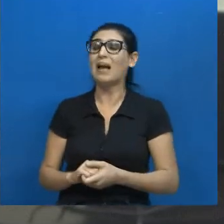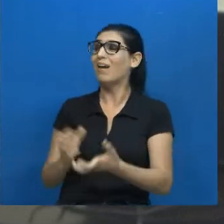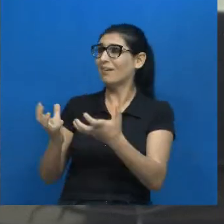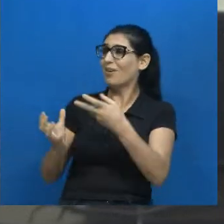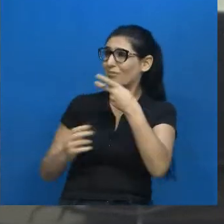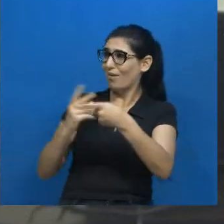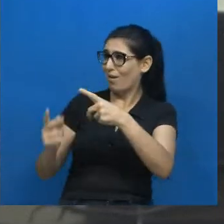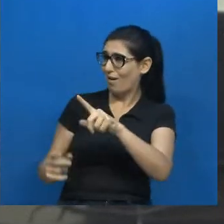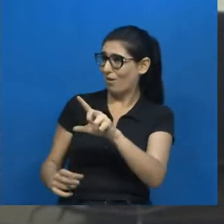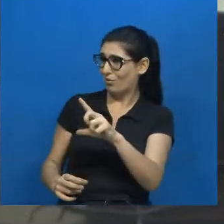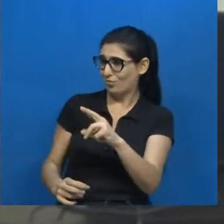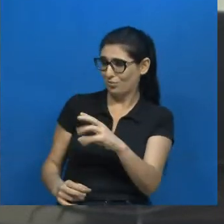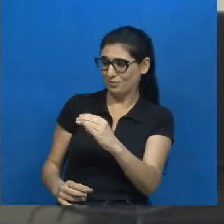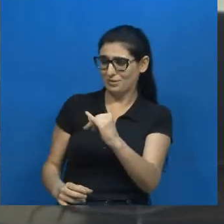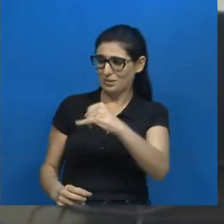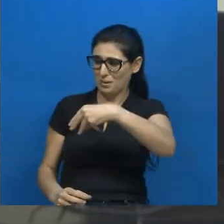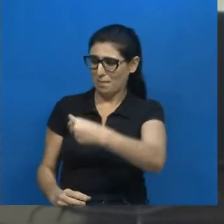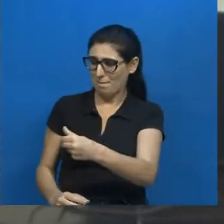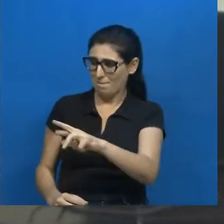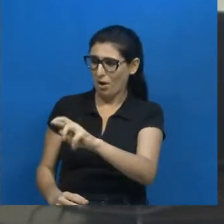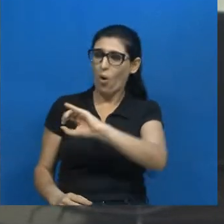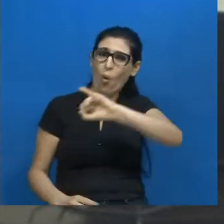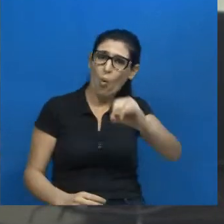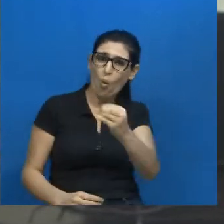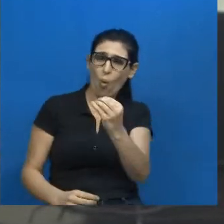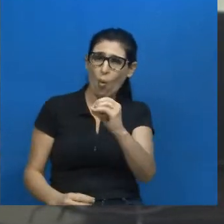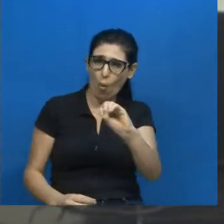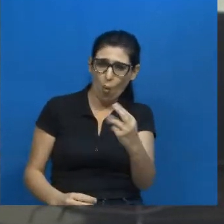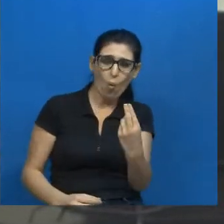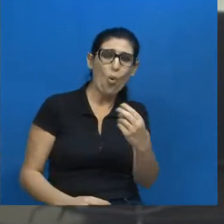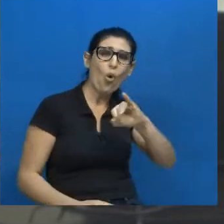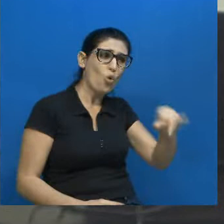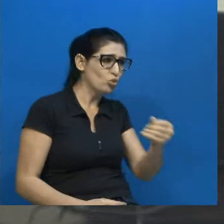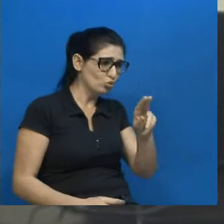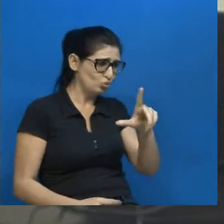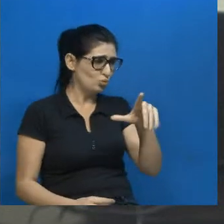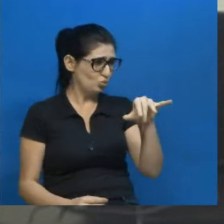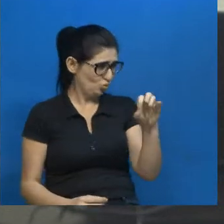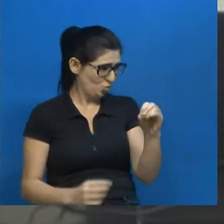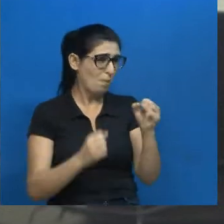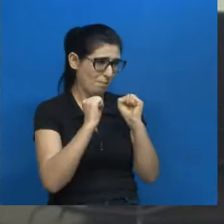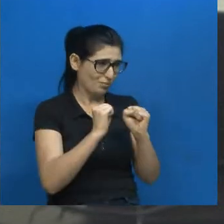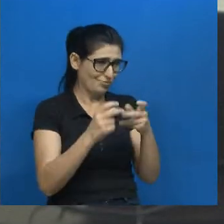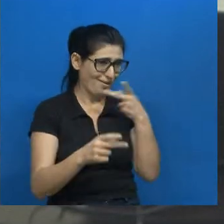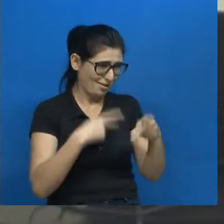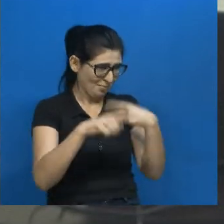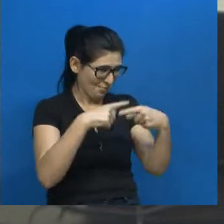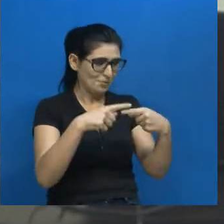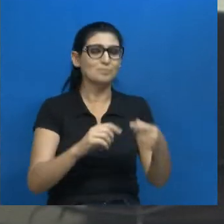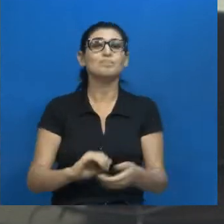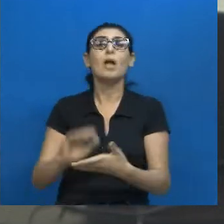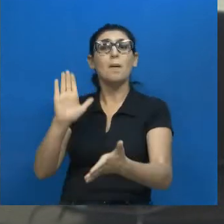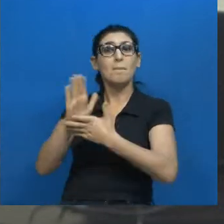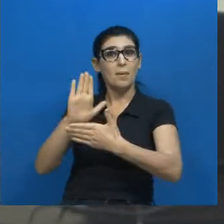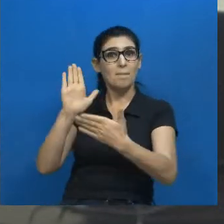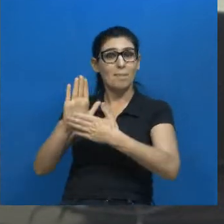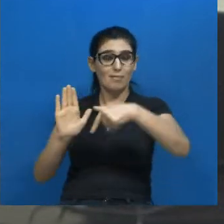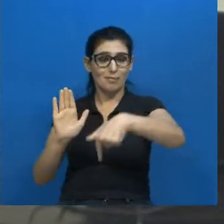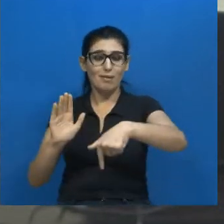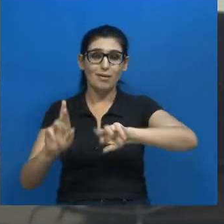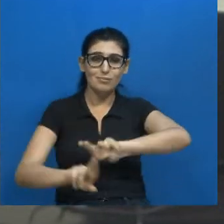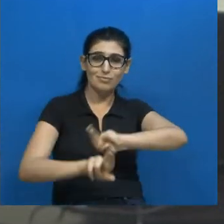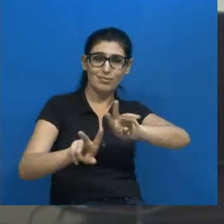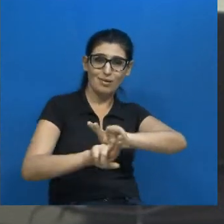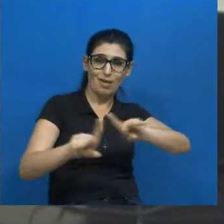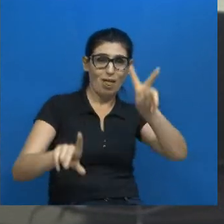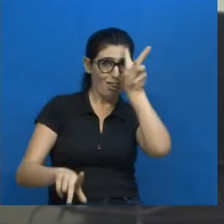também. Então, a proposta que nós temos nessa audiência aqui é exatamente a gente fazer algo diferente. Lembro que,